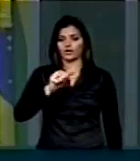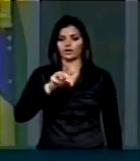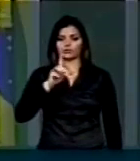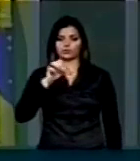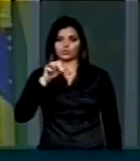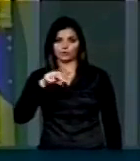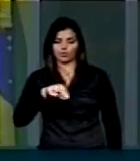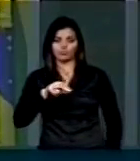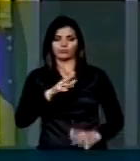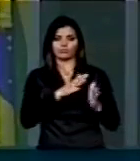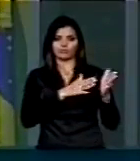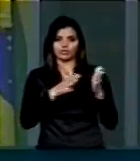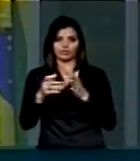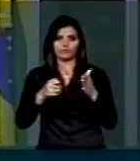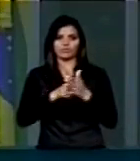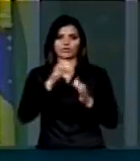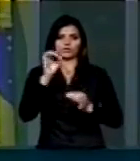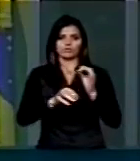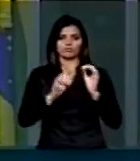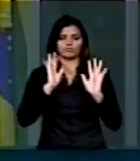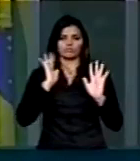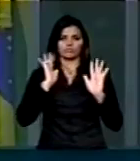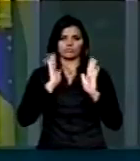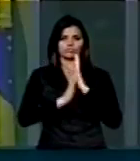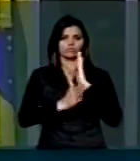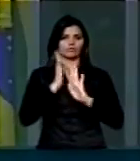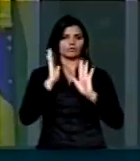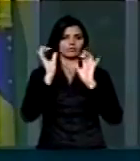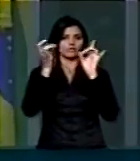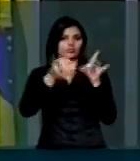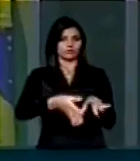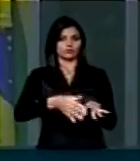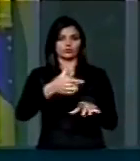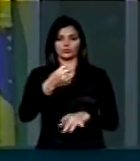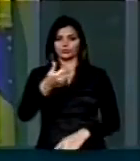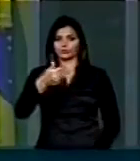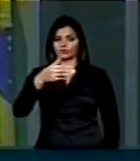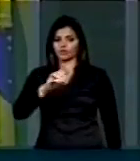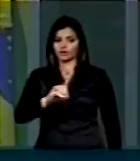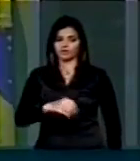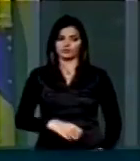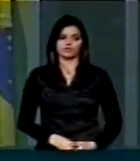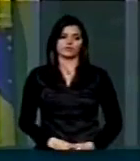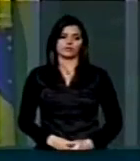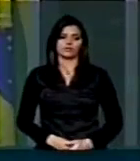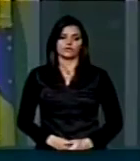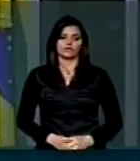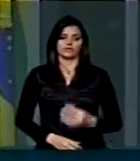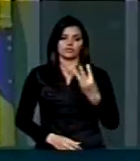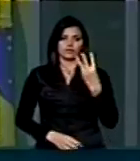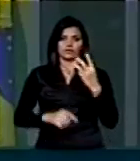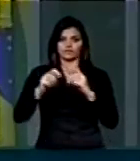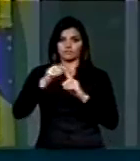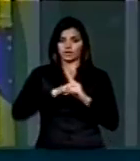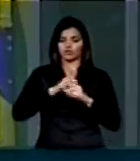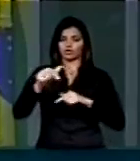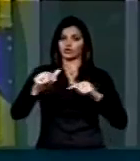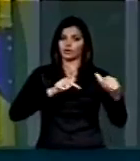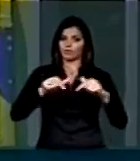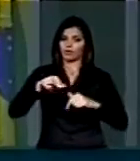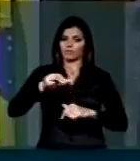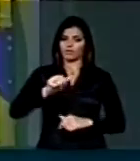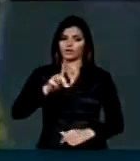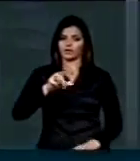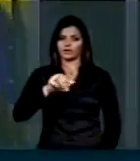processo, abriu mão ao renunciar em 2010 de mais de 3 meses de mandato.